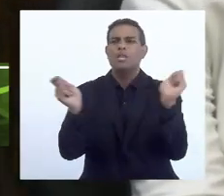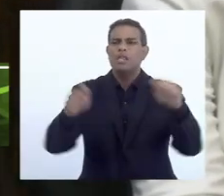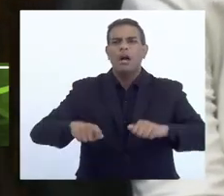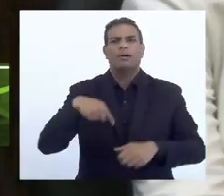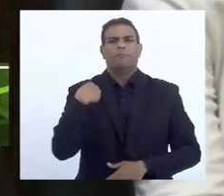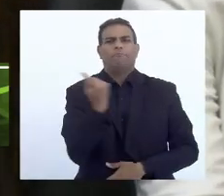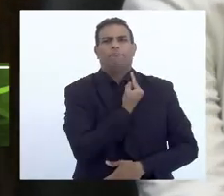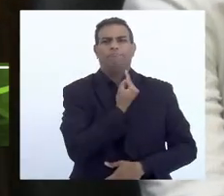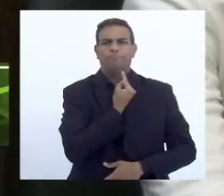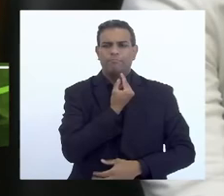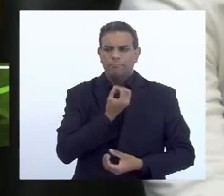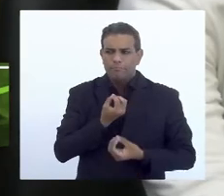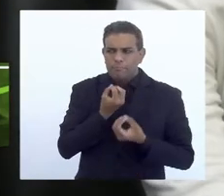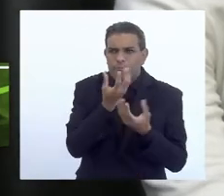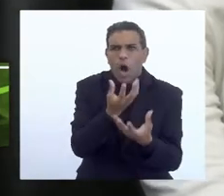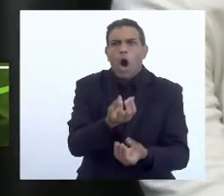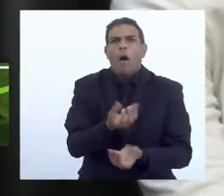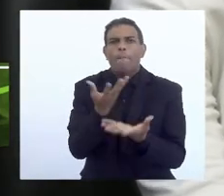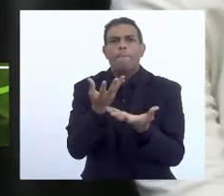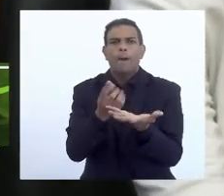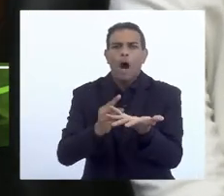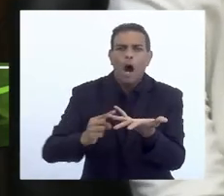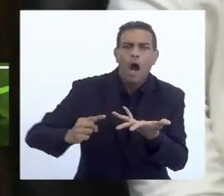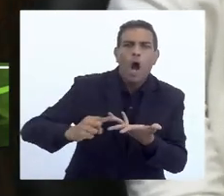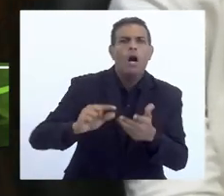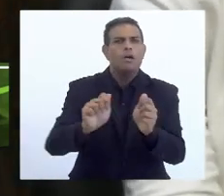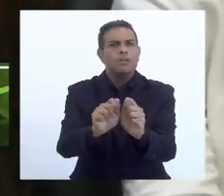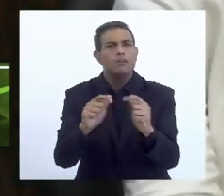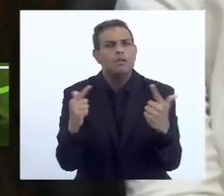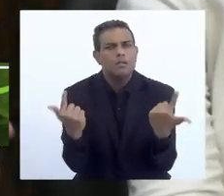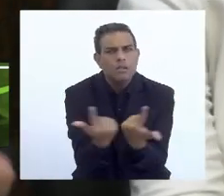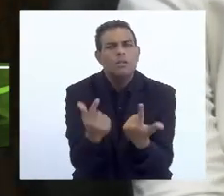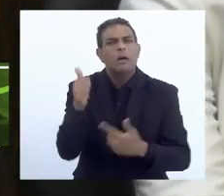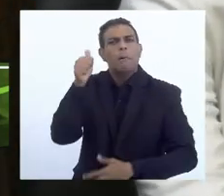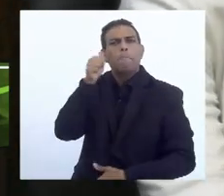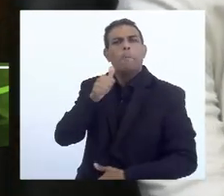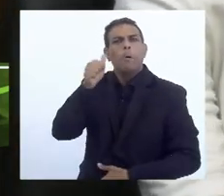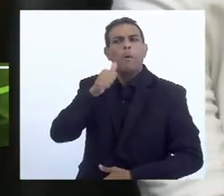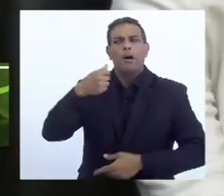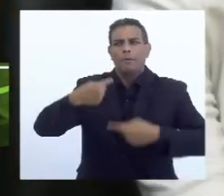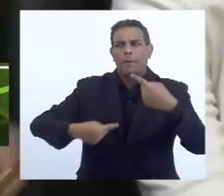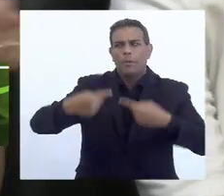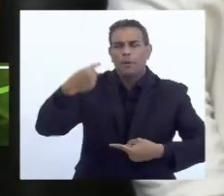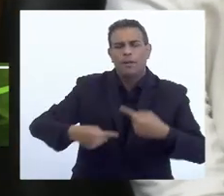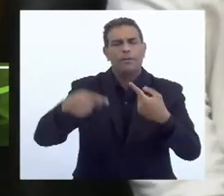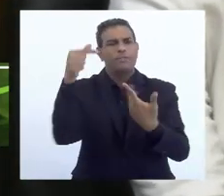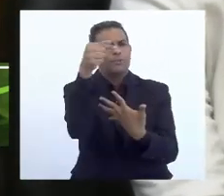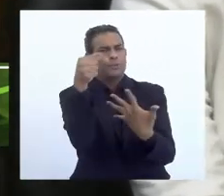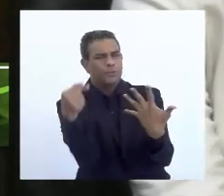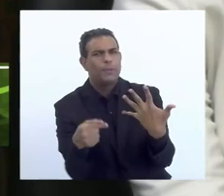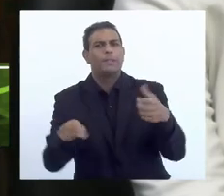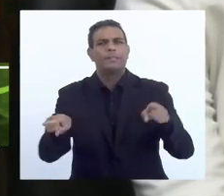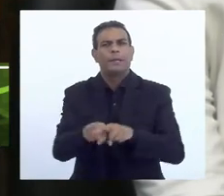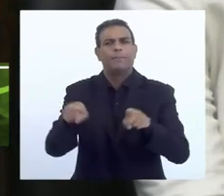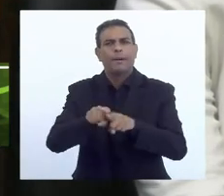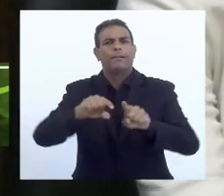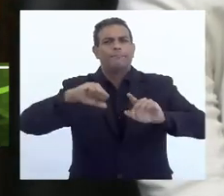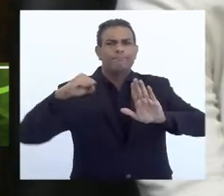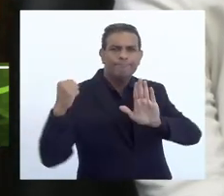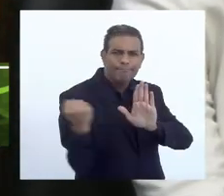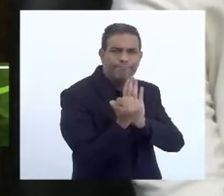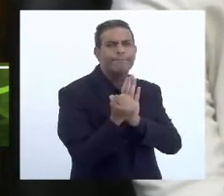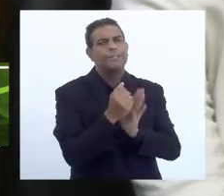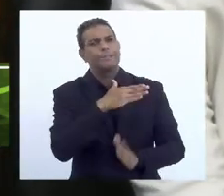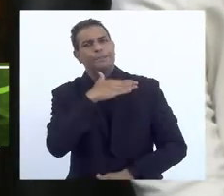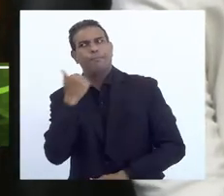pelo nível de engajamento da Assembleia do Rio e das mulheres da política carioca, porque o Rio é marcado pela execução de